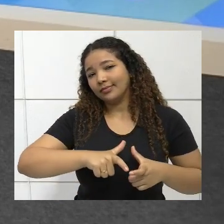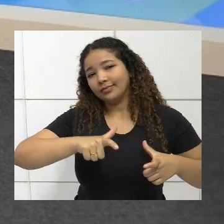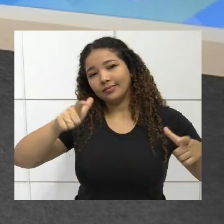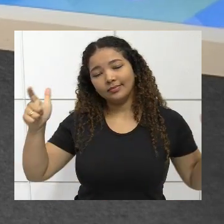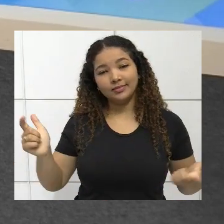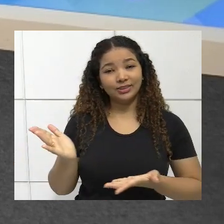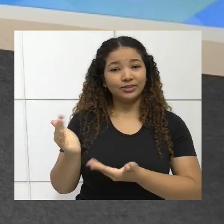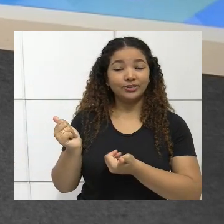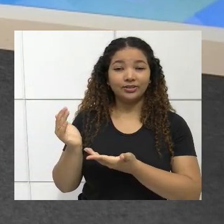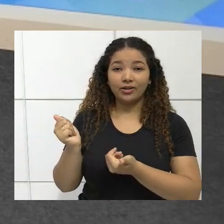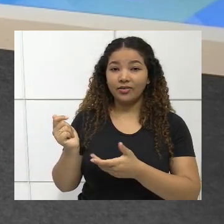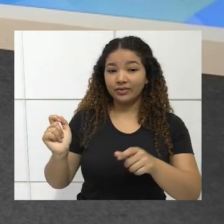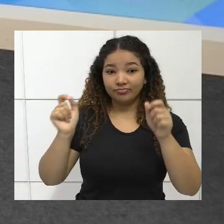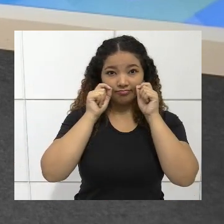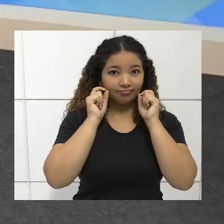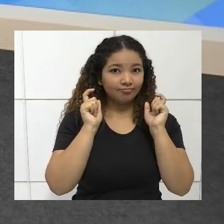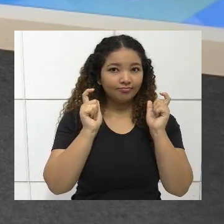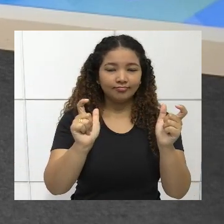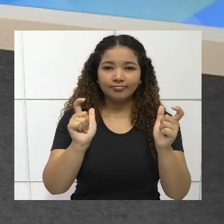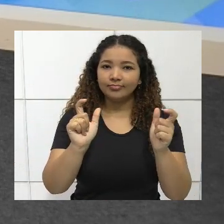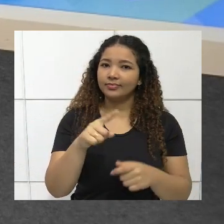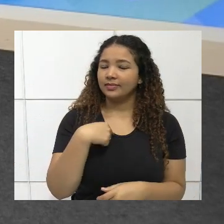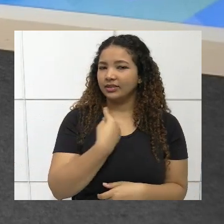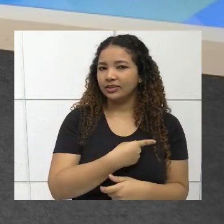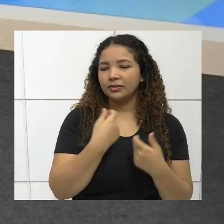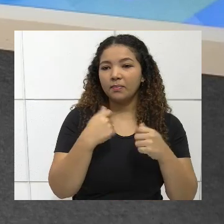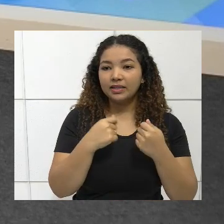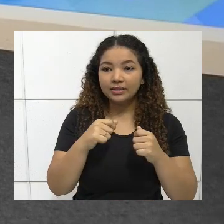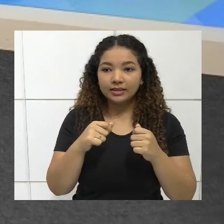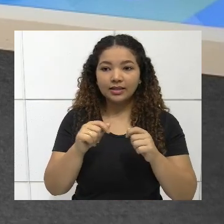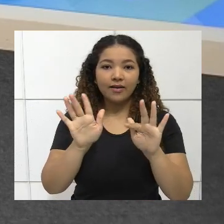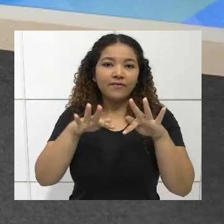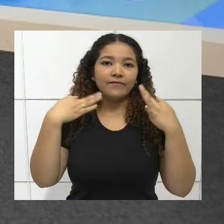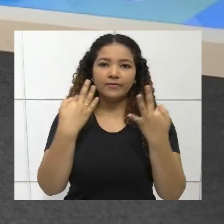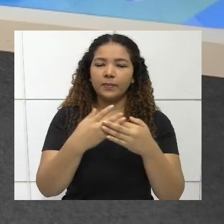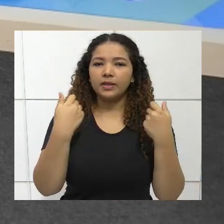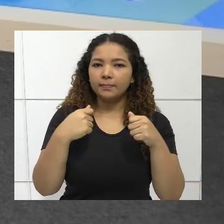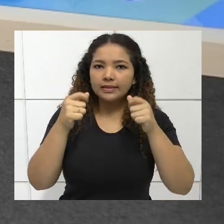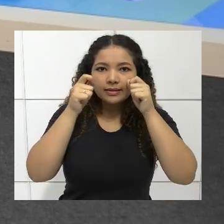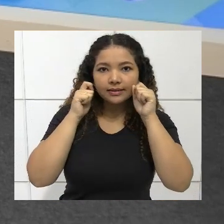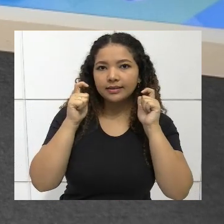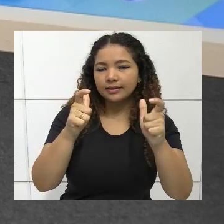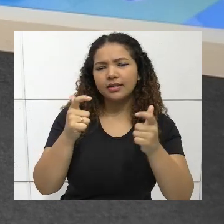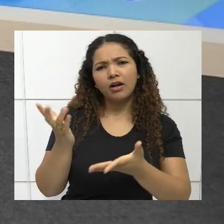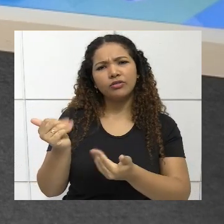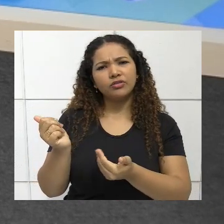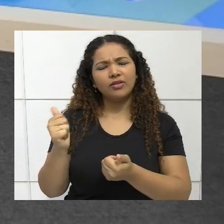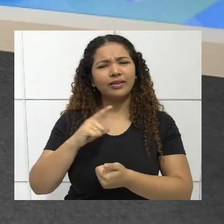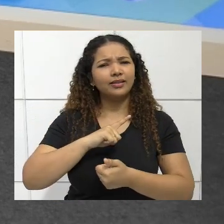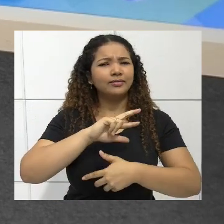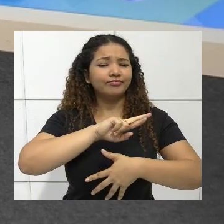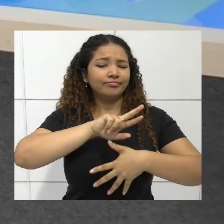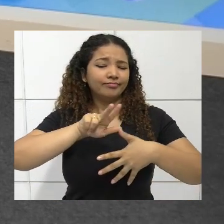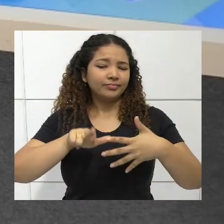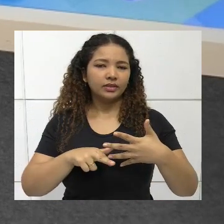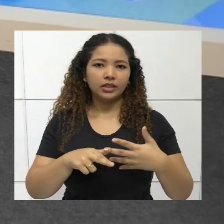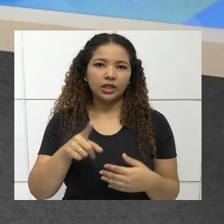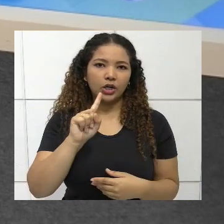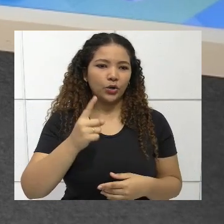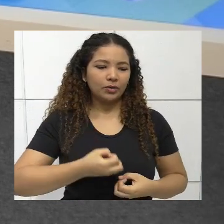algo assim para chamar atenção, para a gente, né, para a família aí se atentar aos jovens, que tem muitas questões que eles não abrem